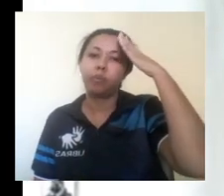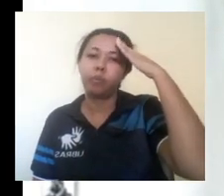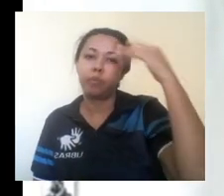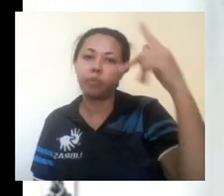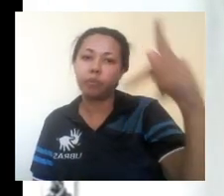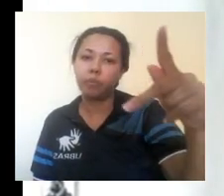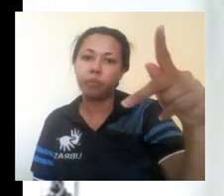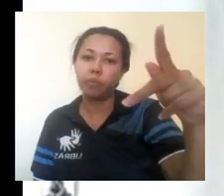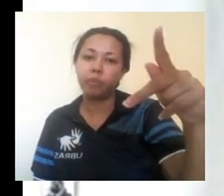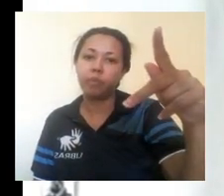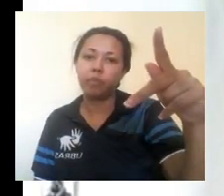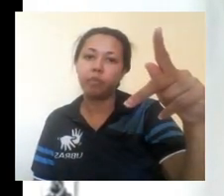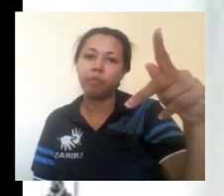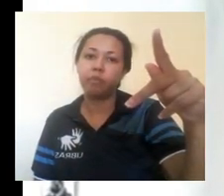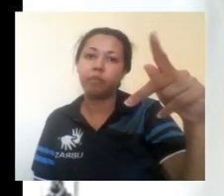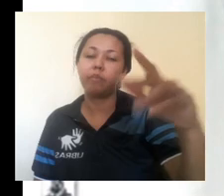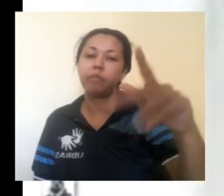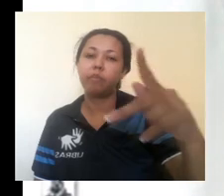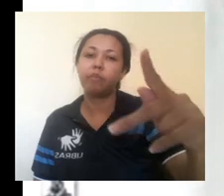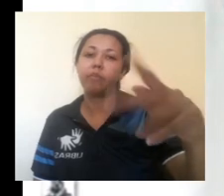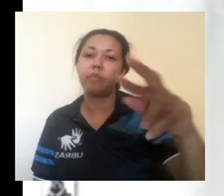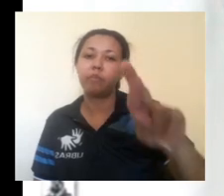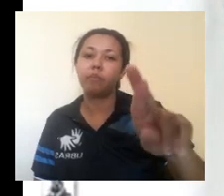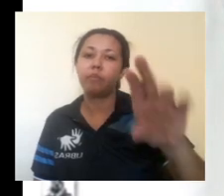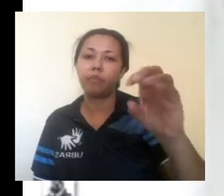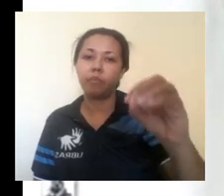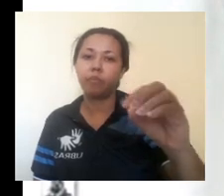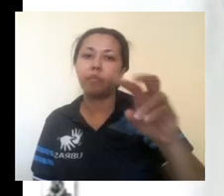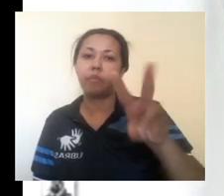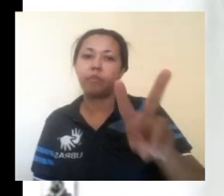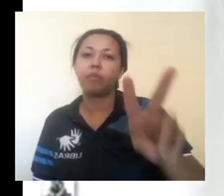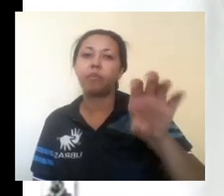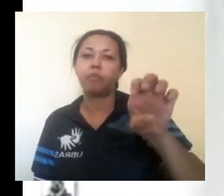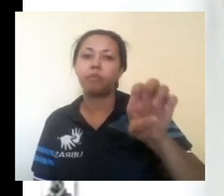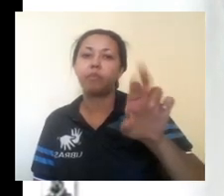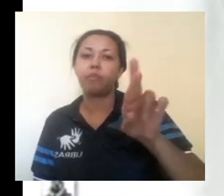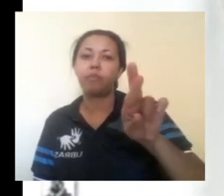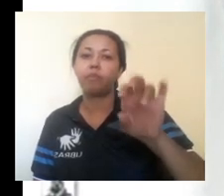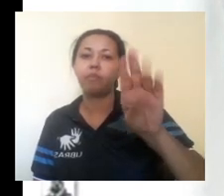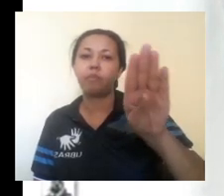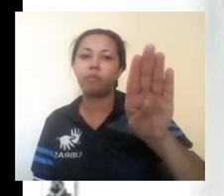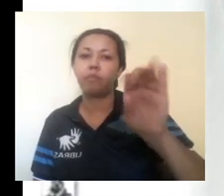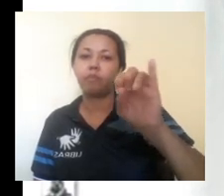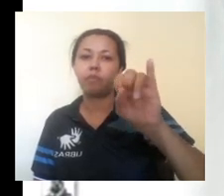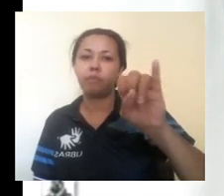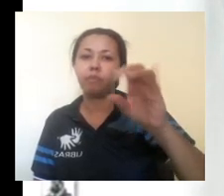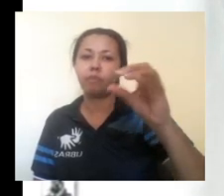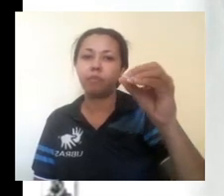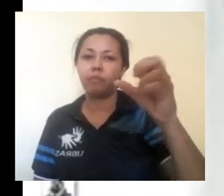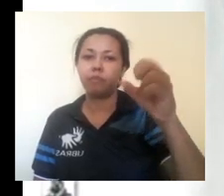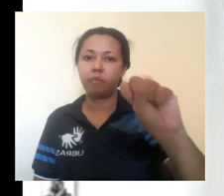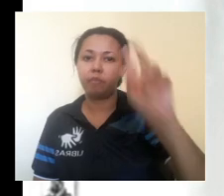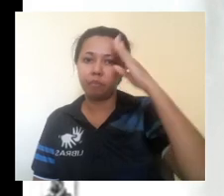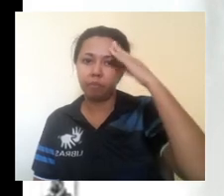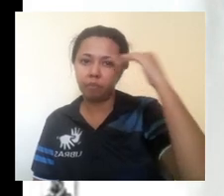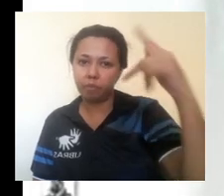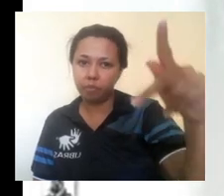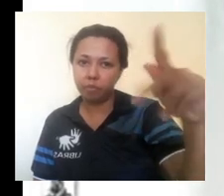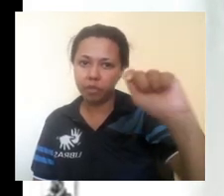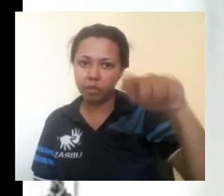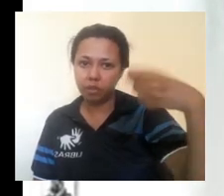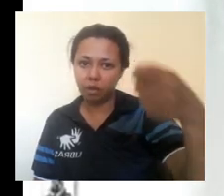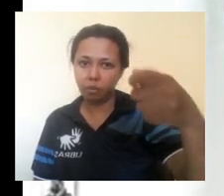você vai querer que ele transmita amanhã. Então, sempre que tiver oportunidade, fala algum texto da Bíblia. Quando você estiver